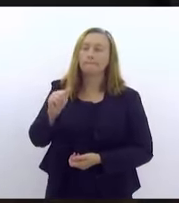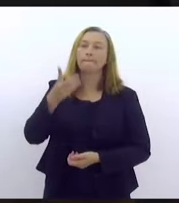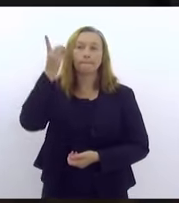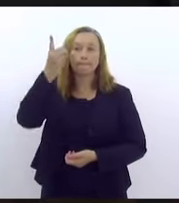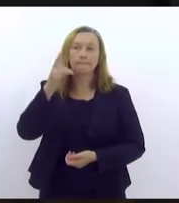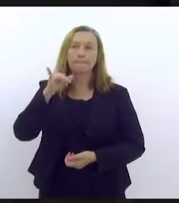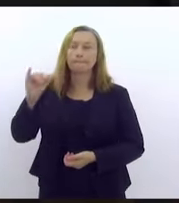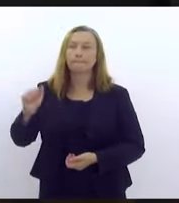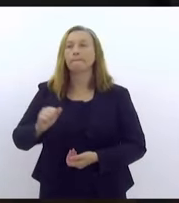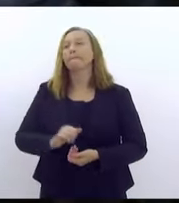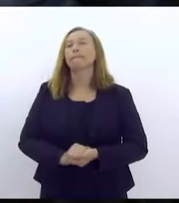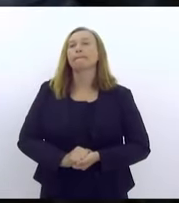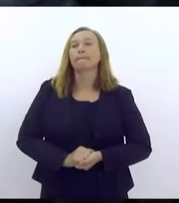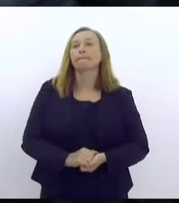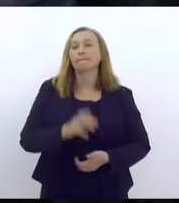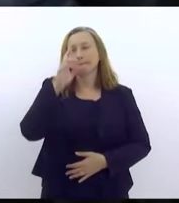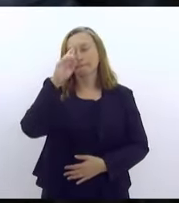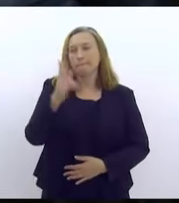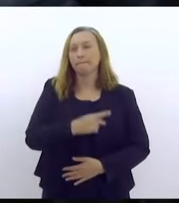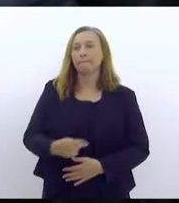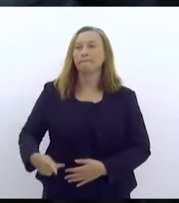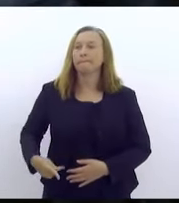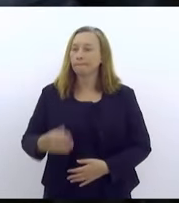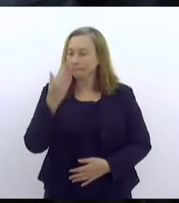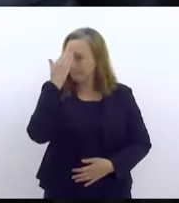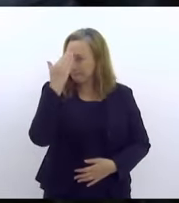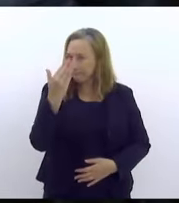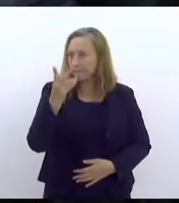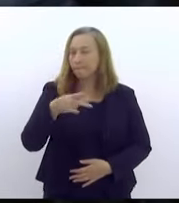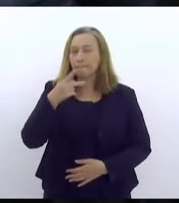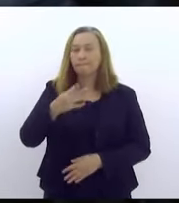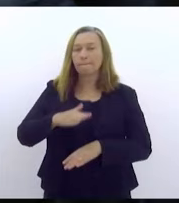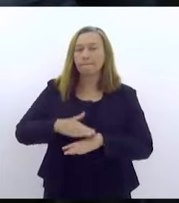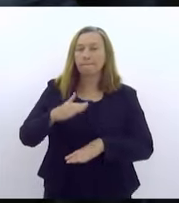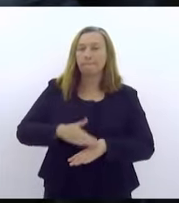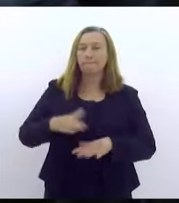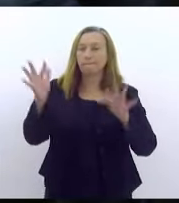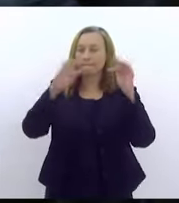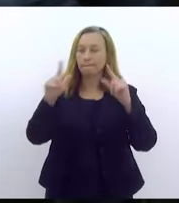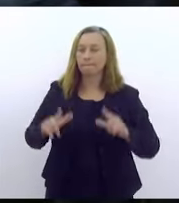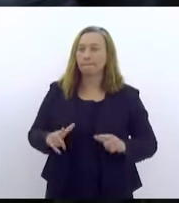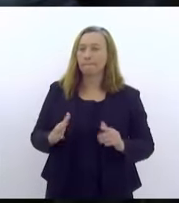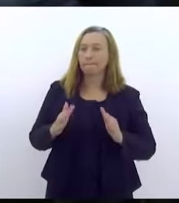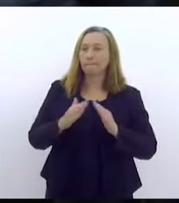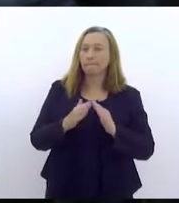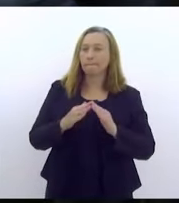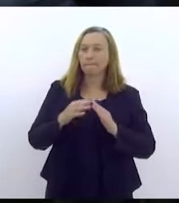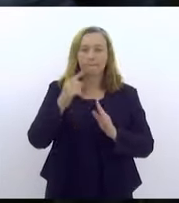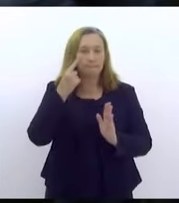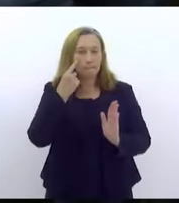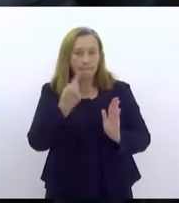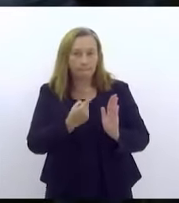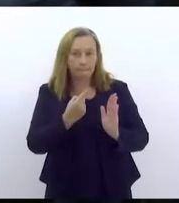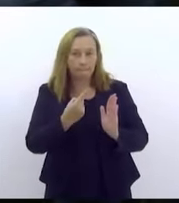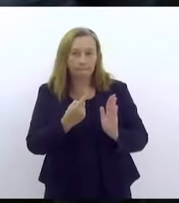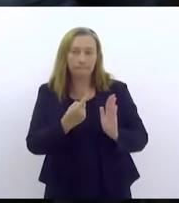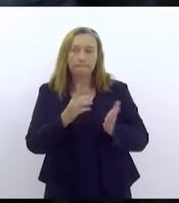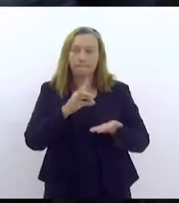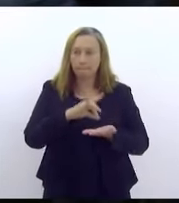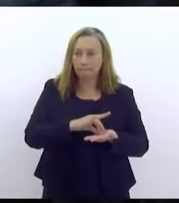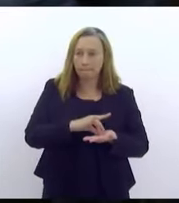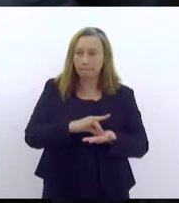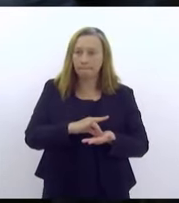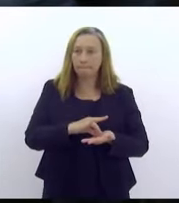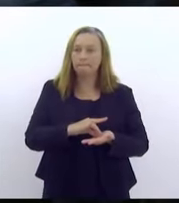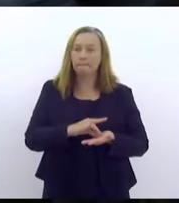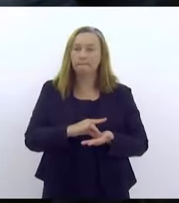Índia Armelau. Presidente, só queria agradecer e falar que cada vez mais eu fico feliz que a Casa tenha olhado para as reais vítimas e não para as denúncias